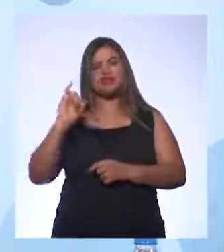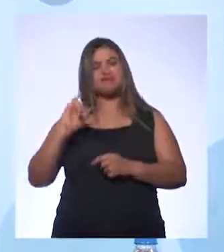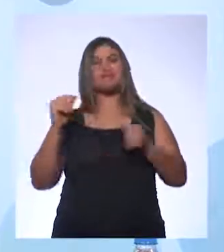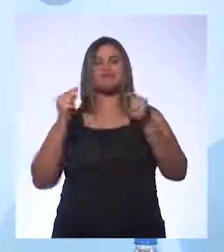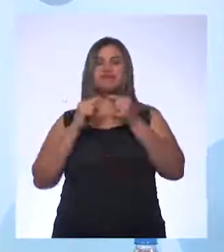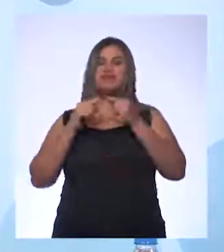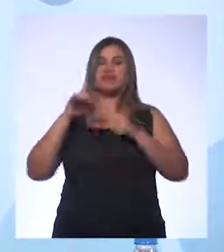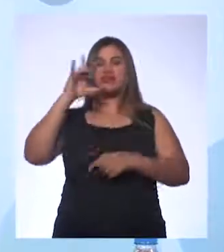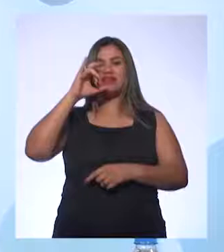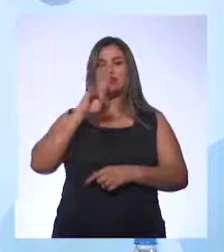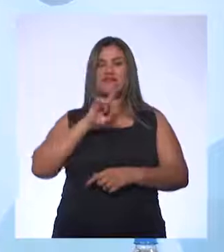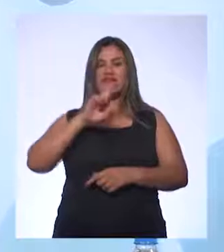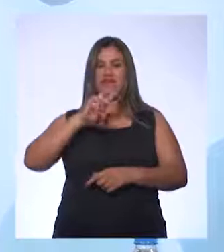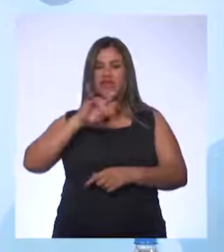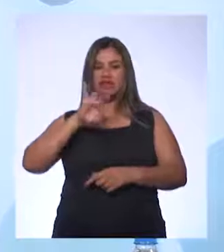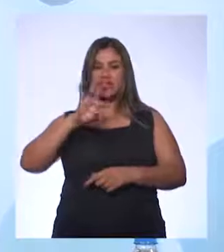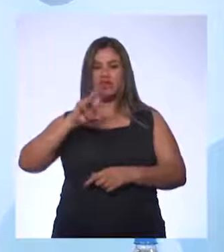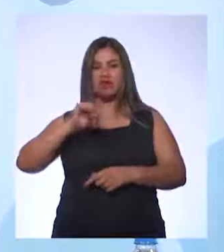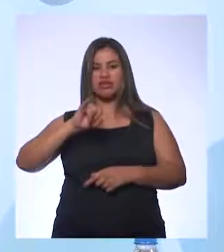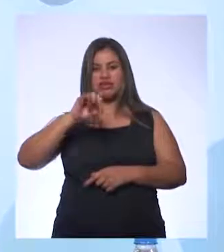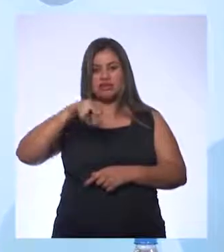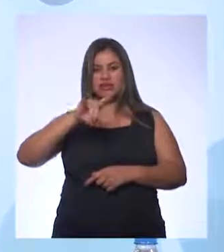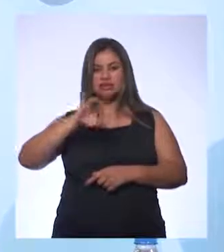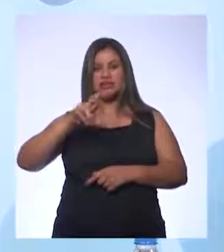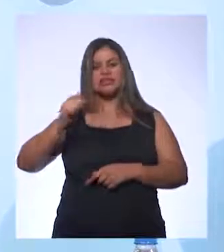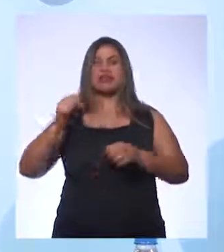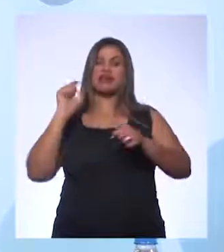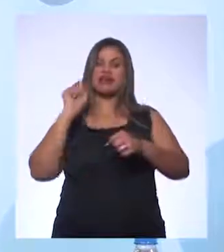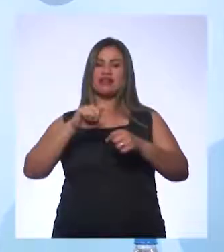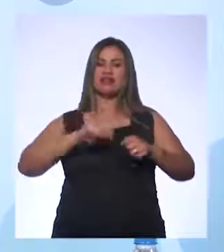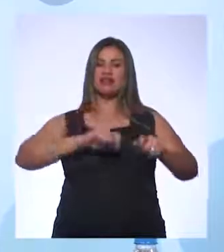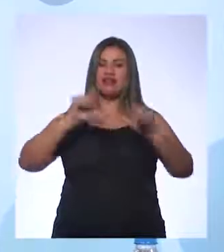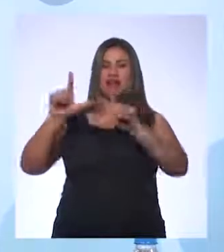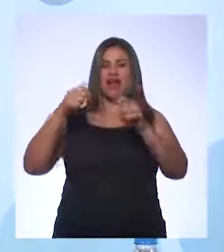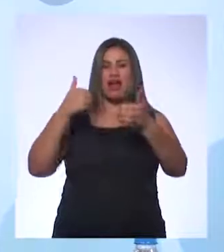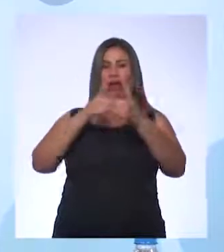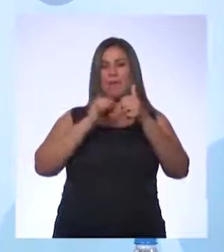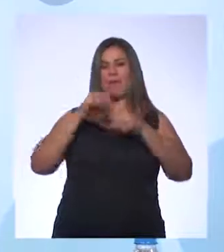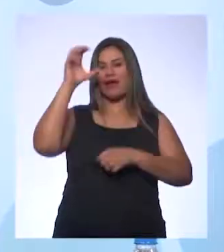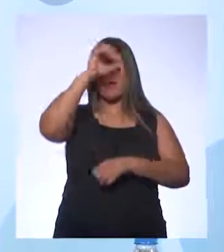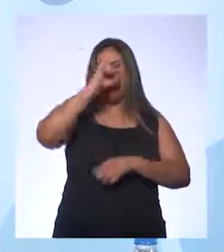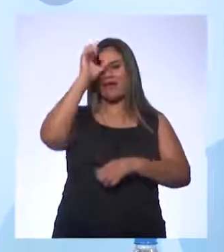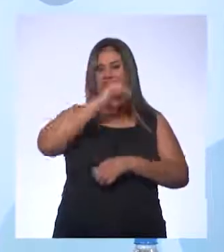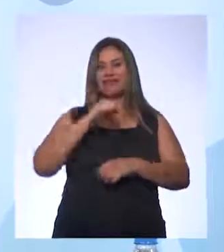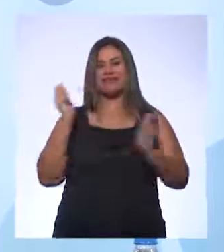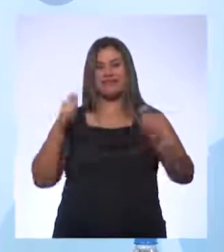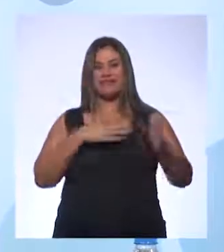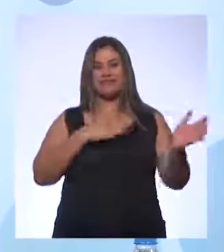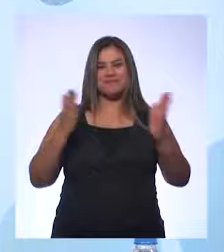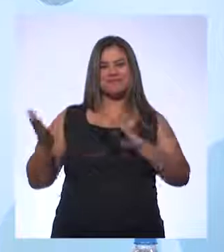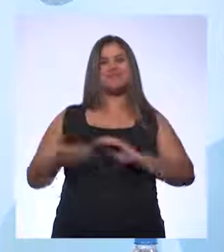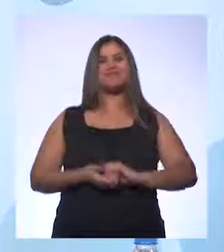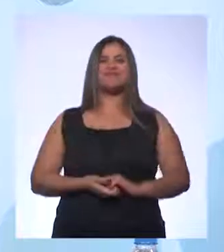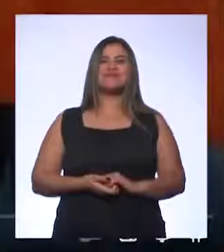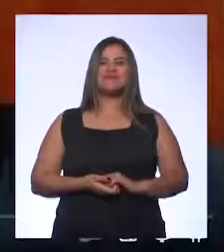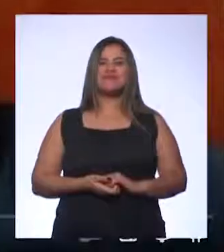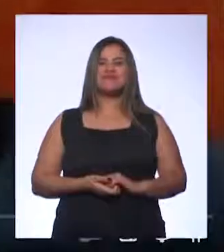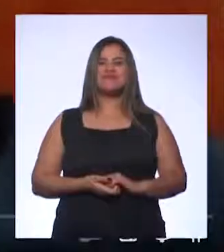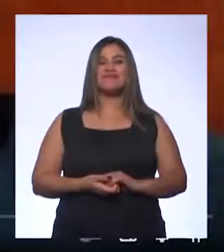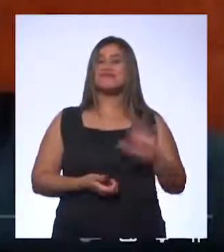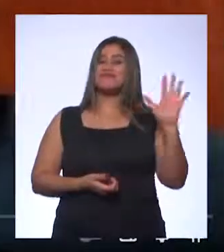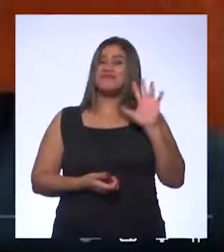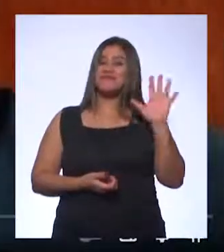tem um Instagram, Vitor Inspira. Clica lá, acompanha ele e aprende. Eu também estou precisando aprender com ele. Vamos lá. Eu